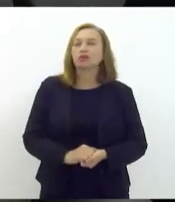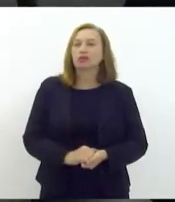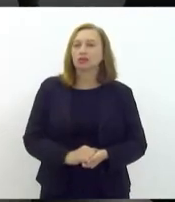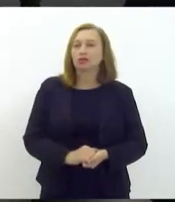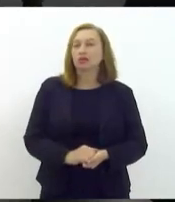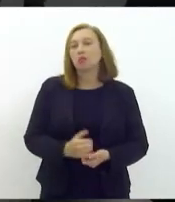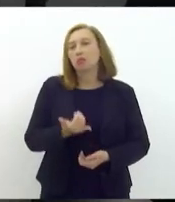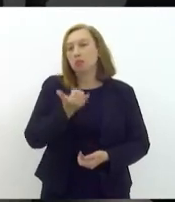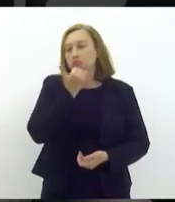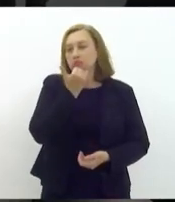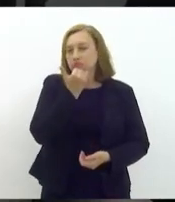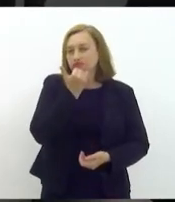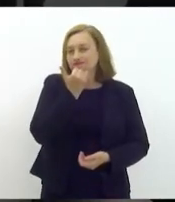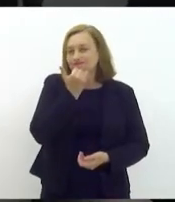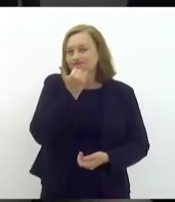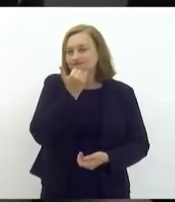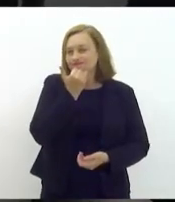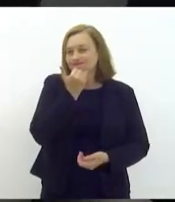perdão